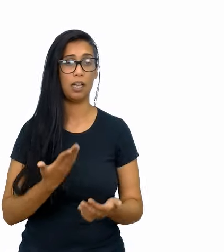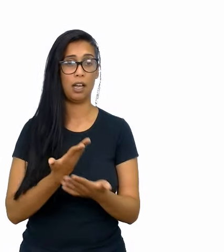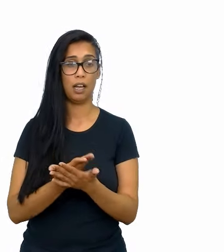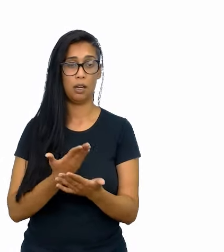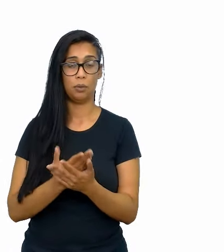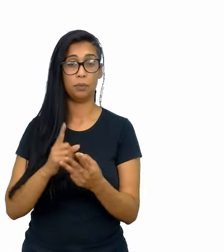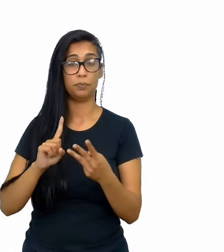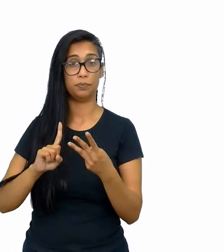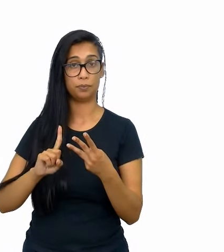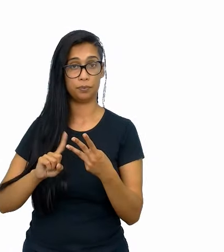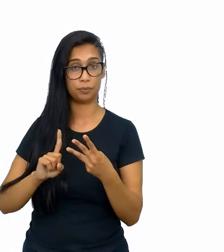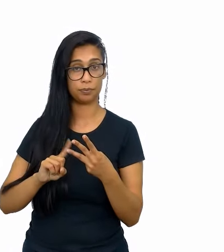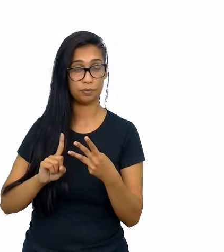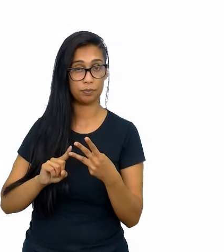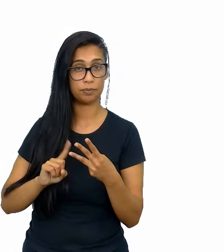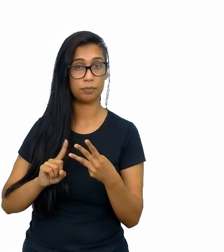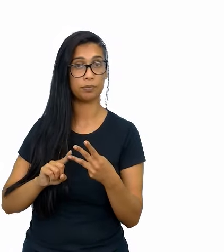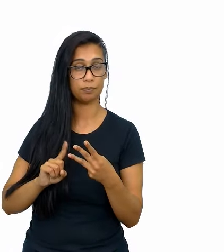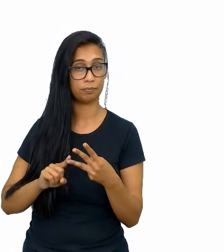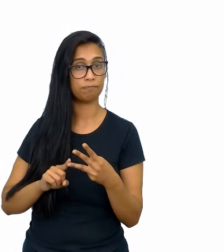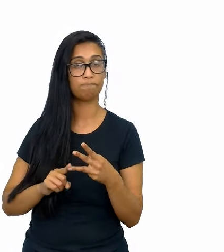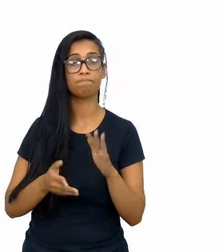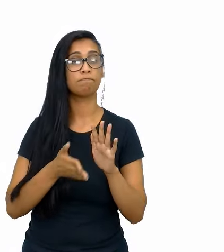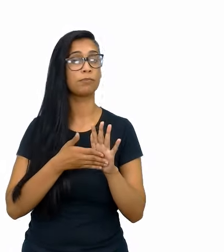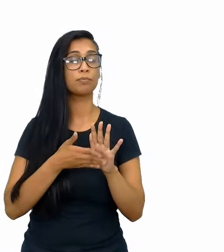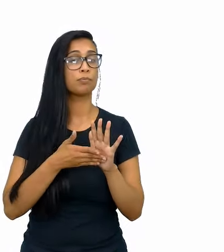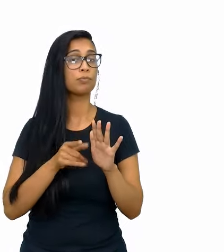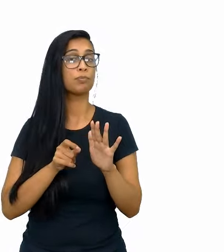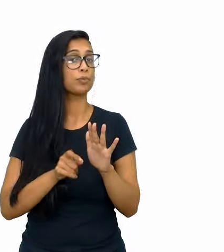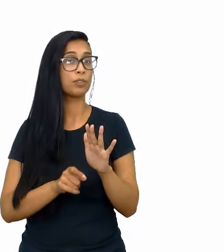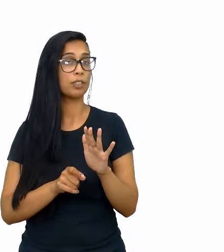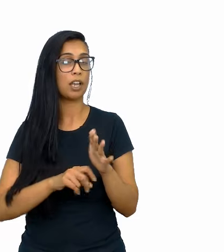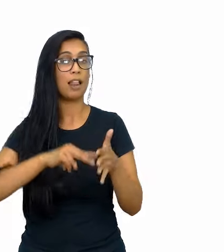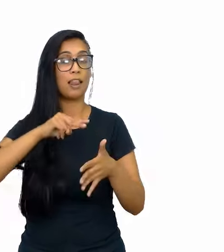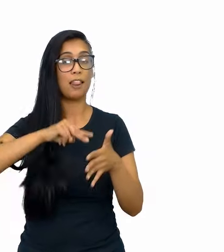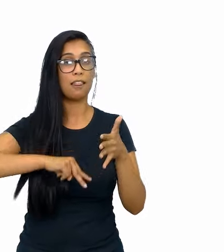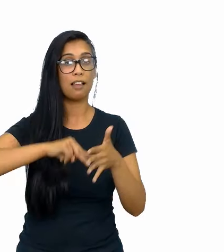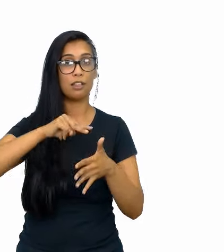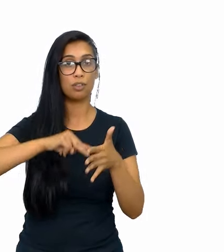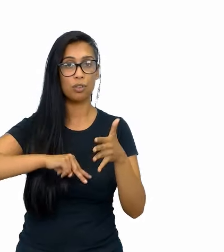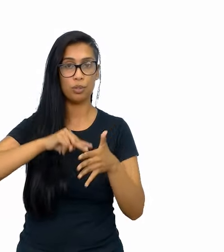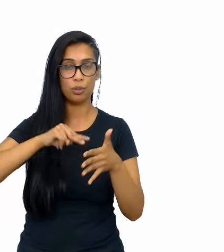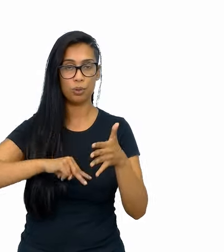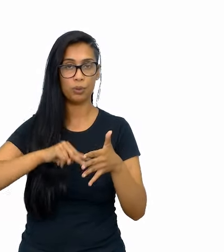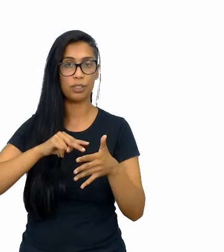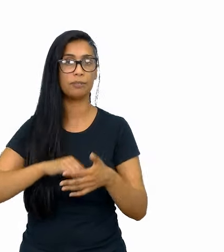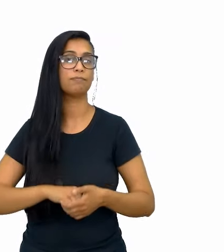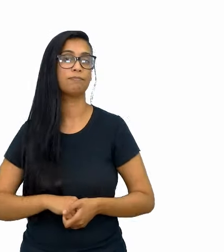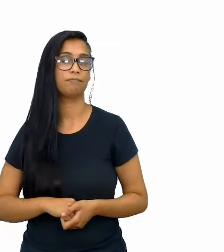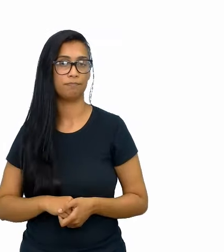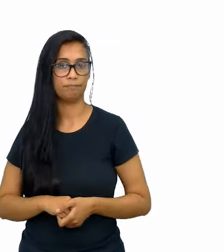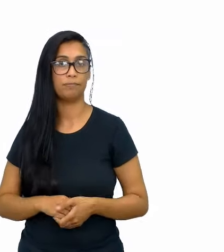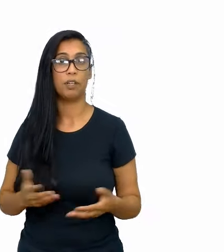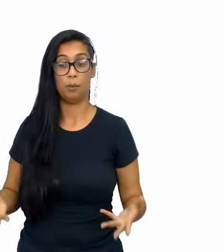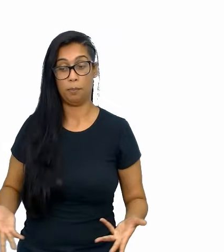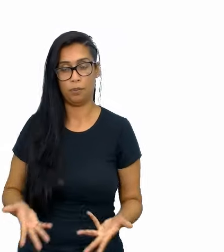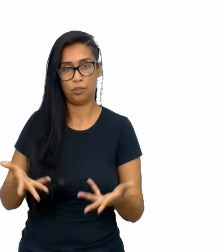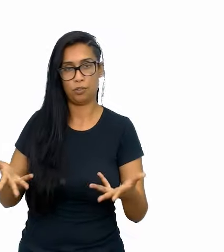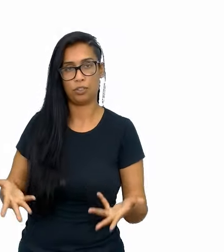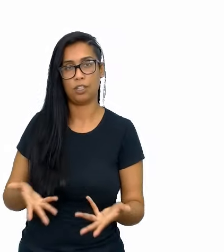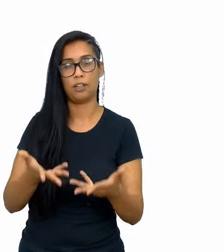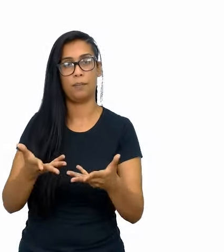é uma aula que propõe a leitura em colaboração, né, de um relato de um